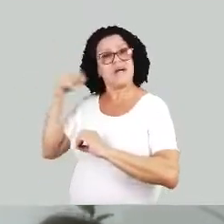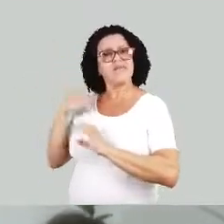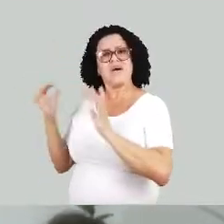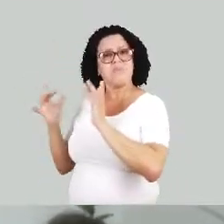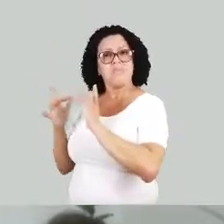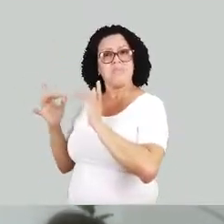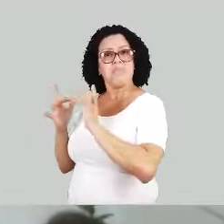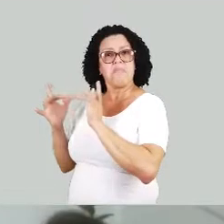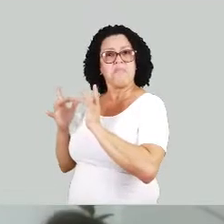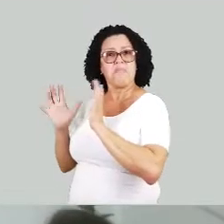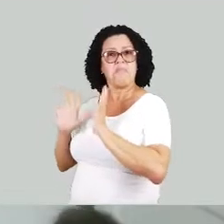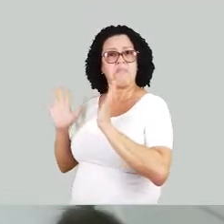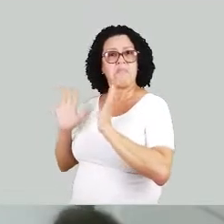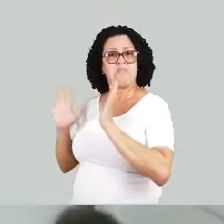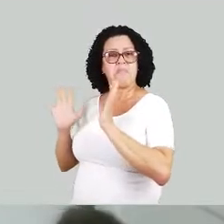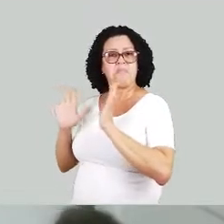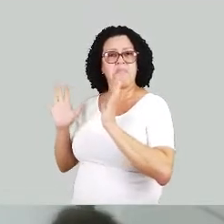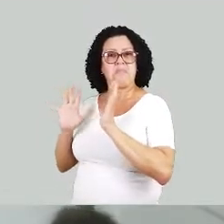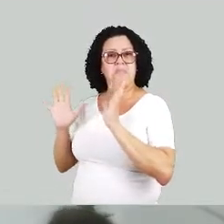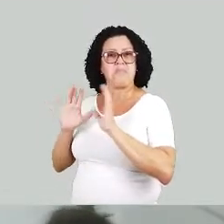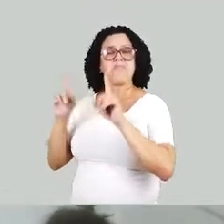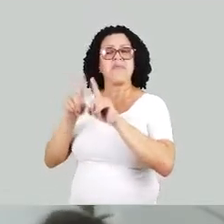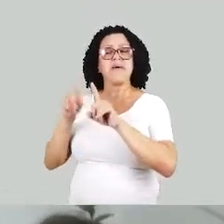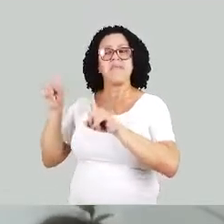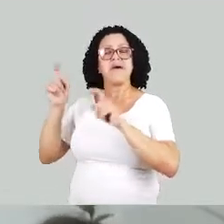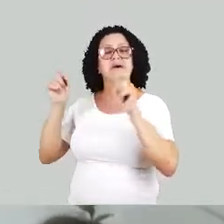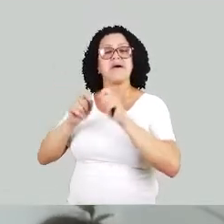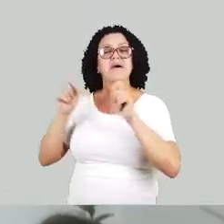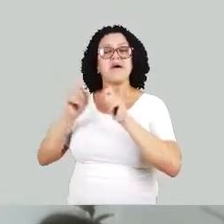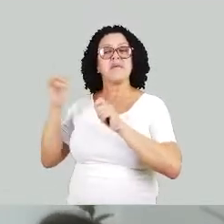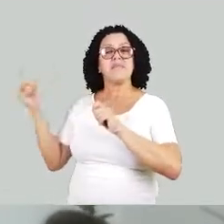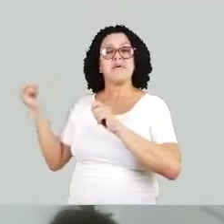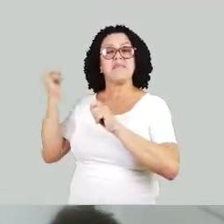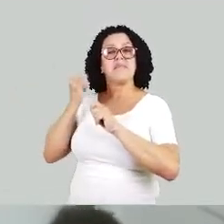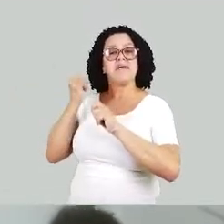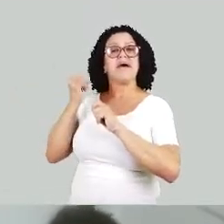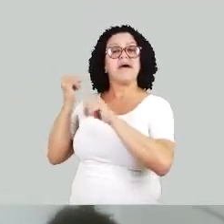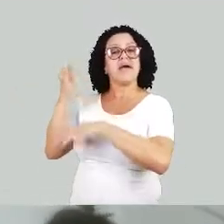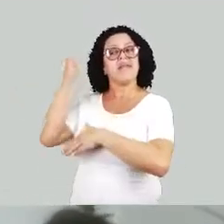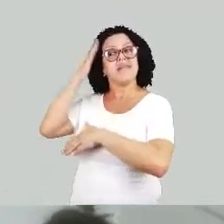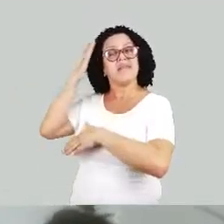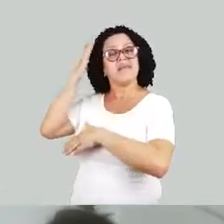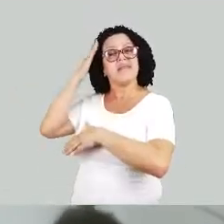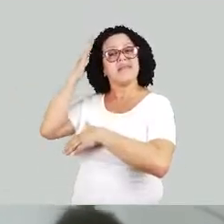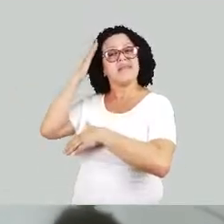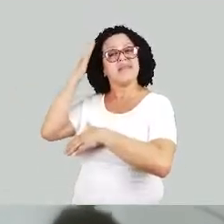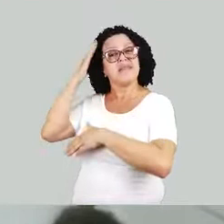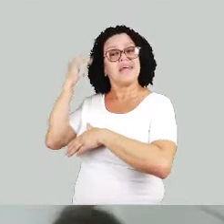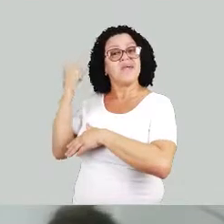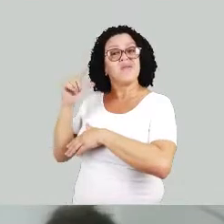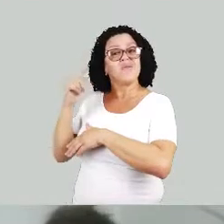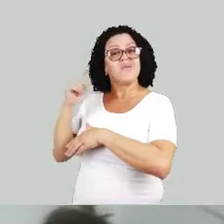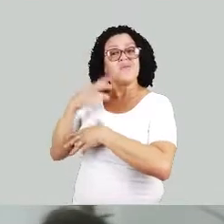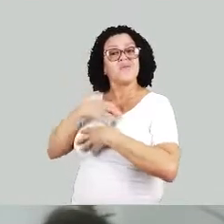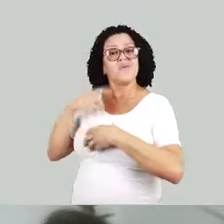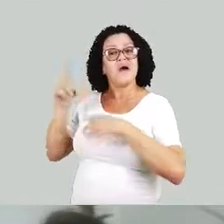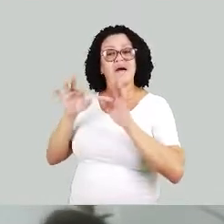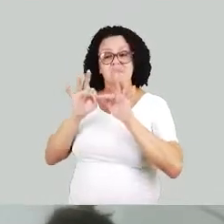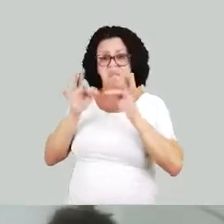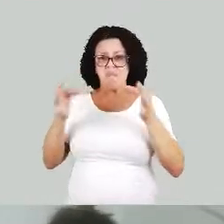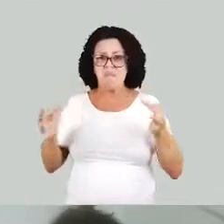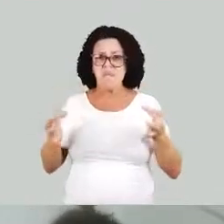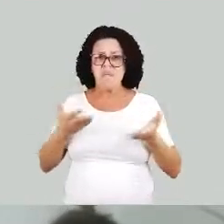mais contato com ele, ainda que ele não tenha a capacidade de perdão, a compreensão, não tenha a humildade